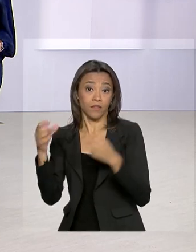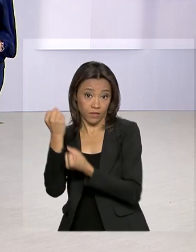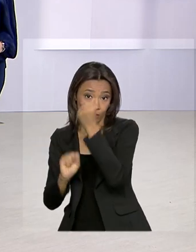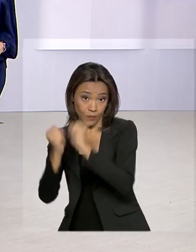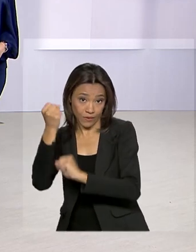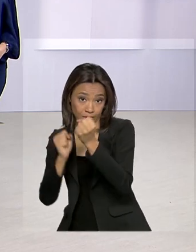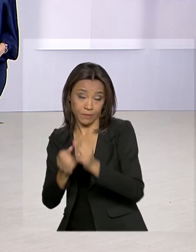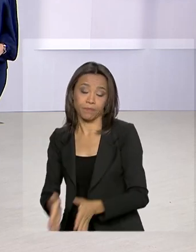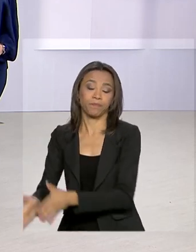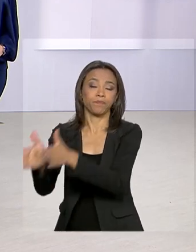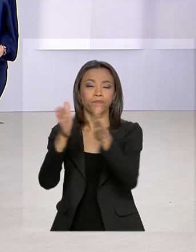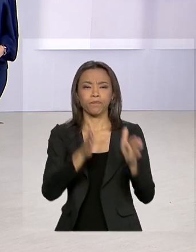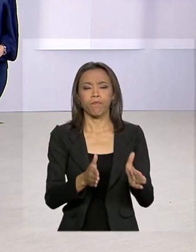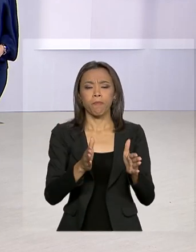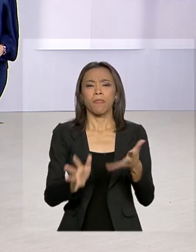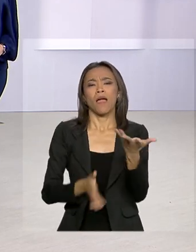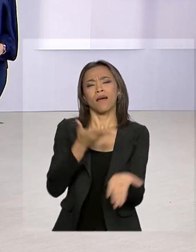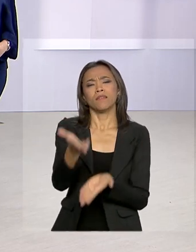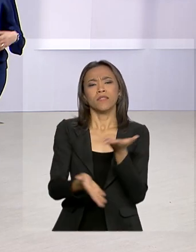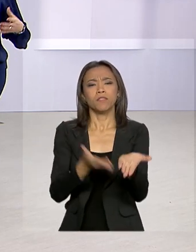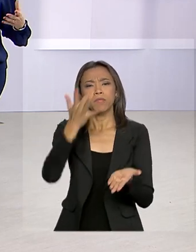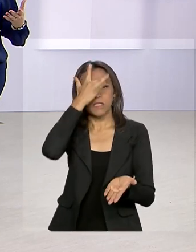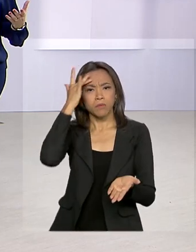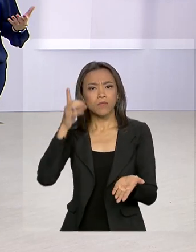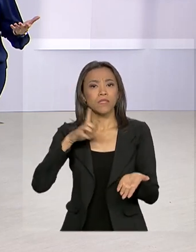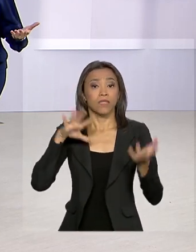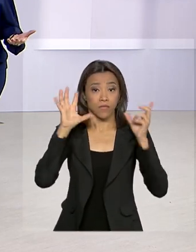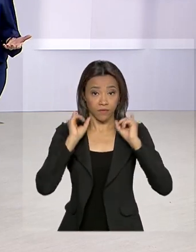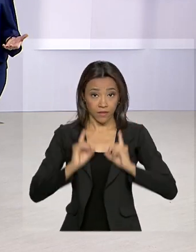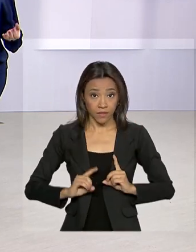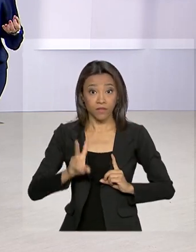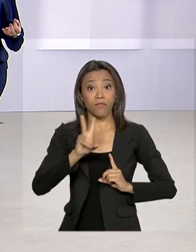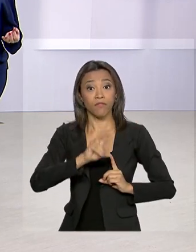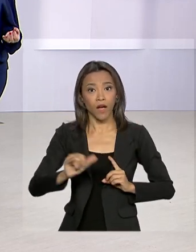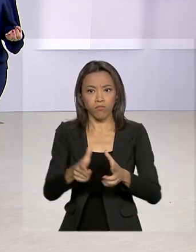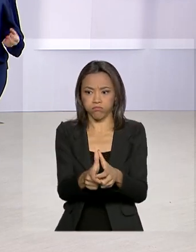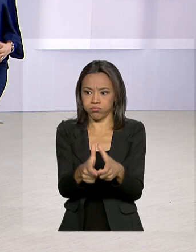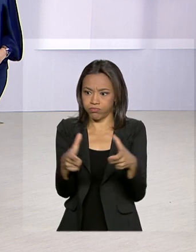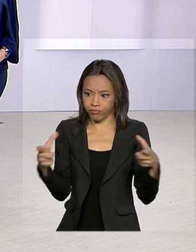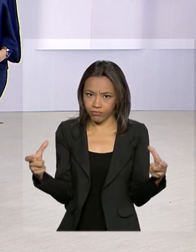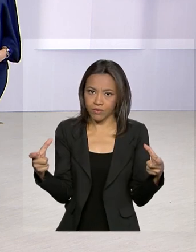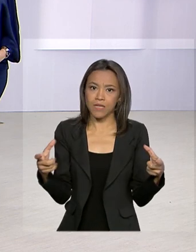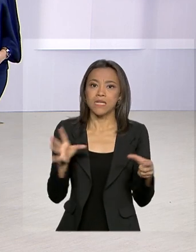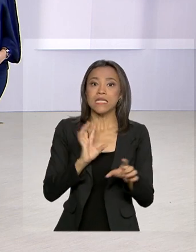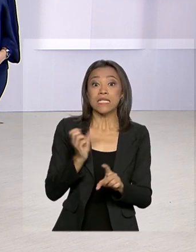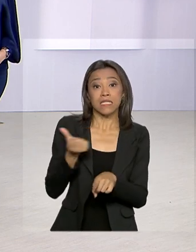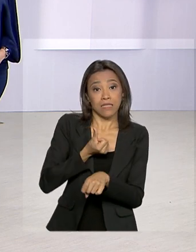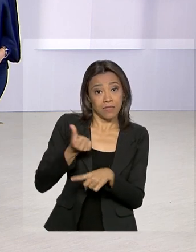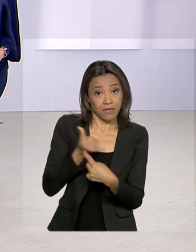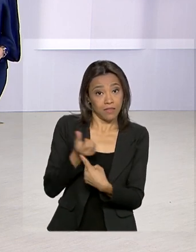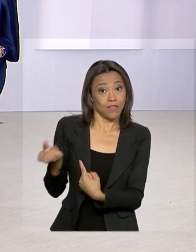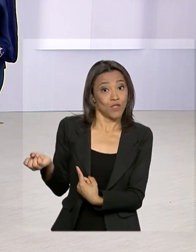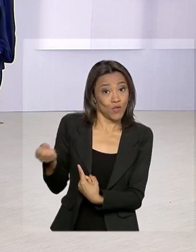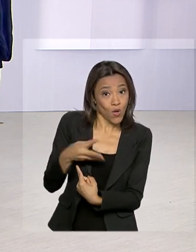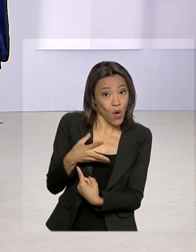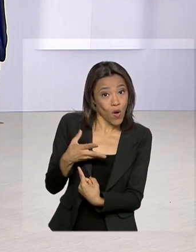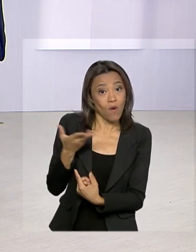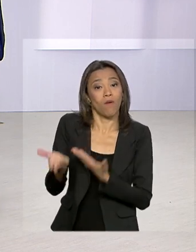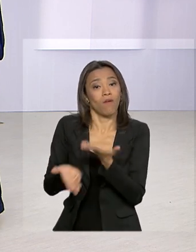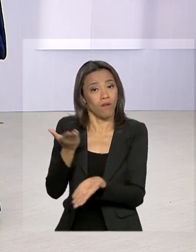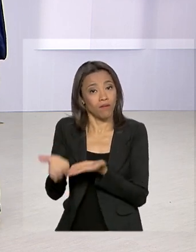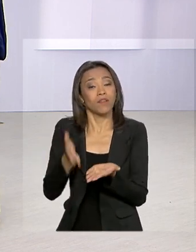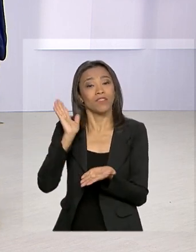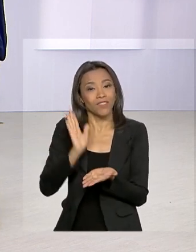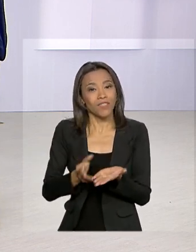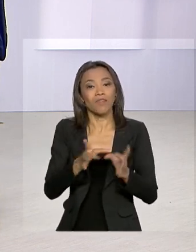O atendimento a pessoas com deficiência vai ser ampliado. 66 novos serviços foram credenciados